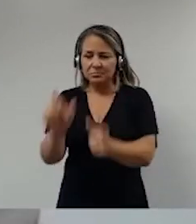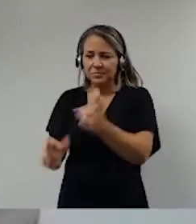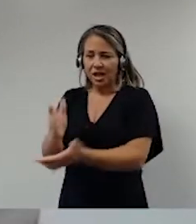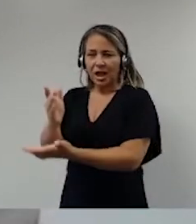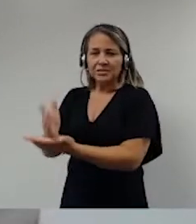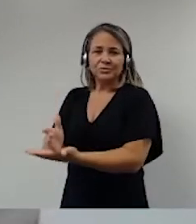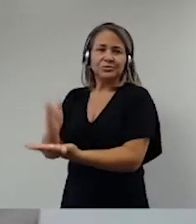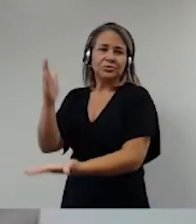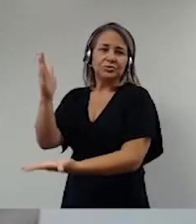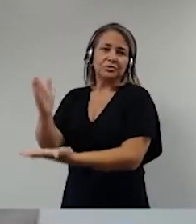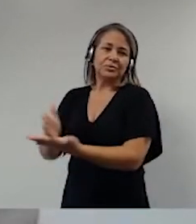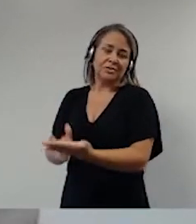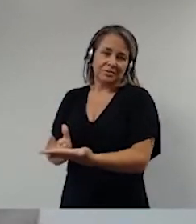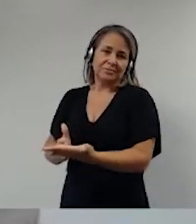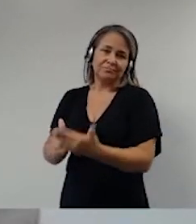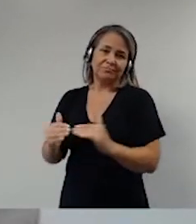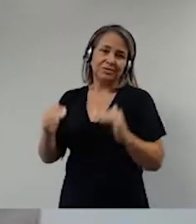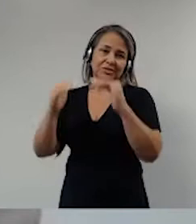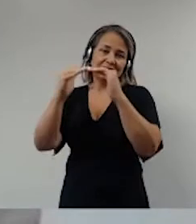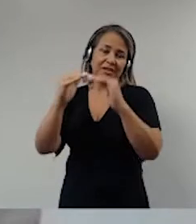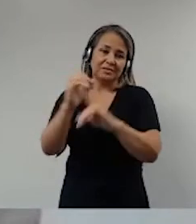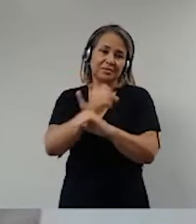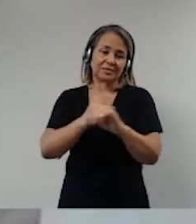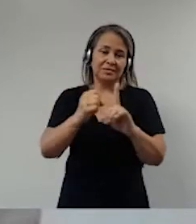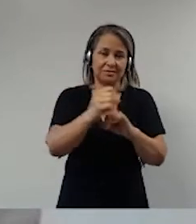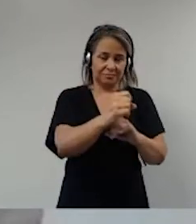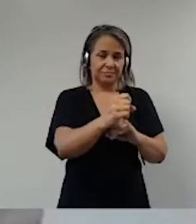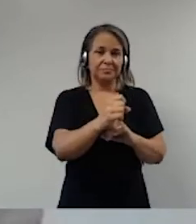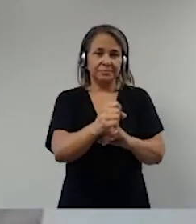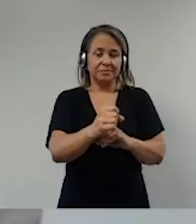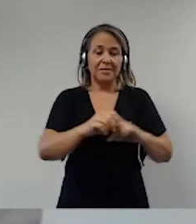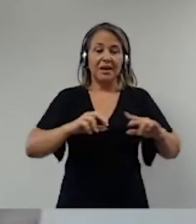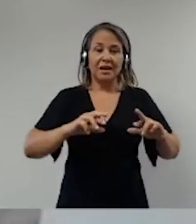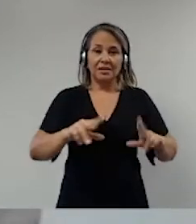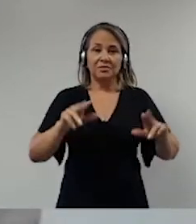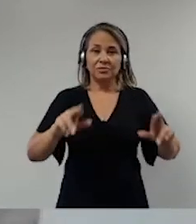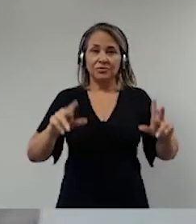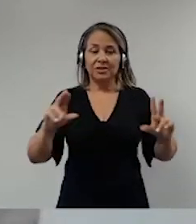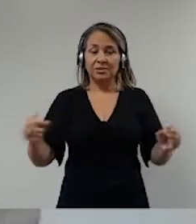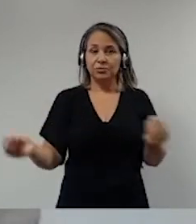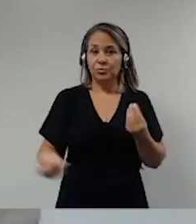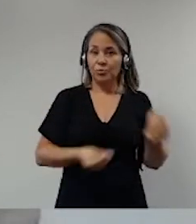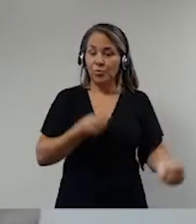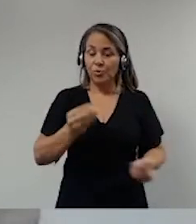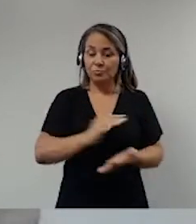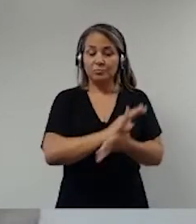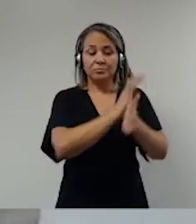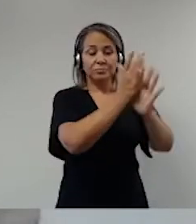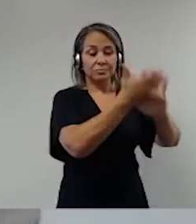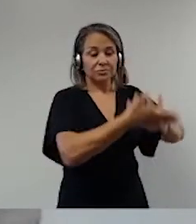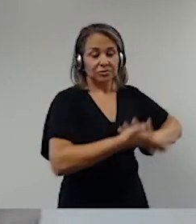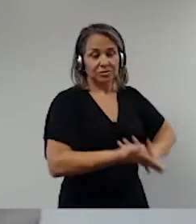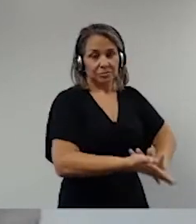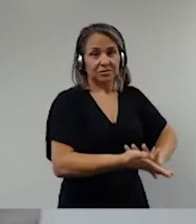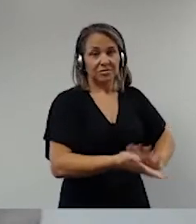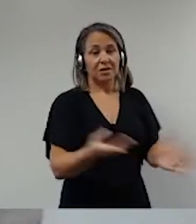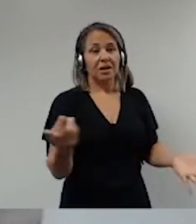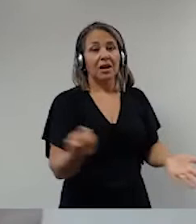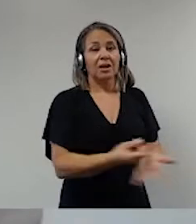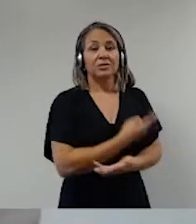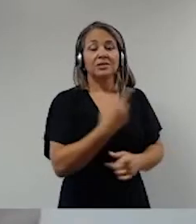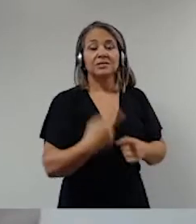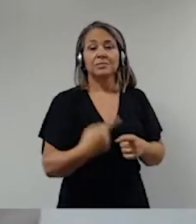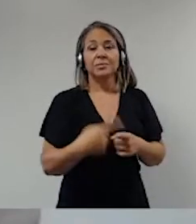de status social. As diferentes formas de discriminação ocorrem